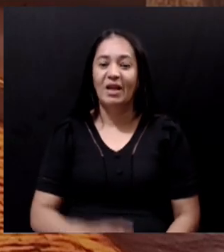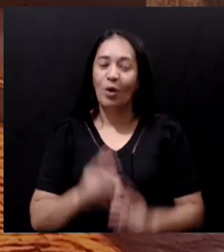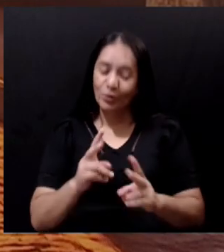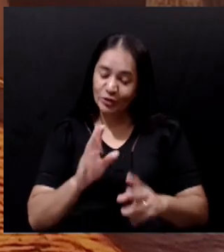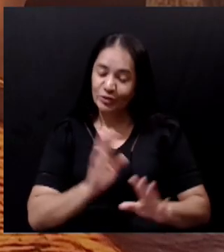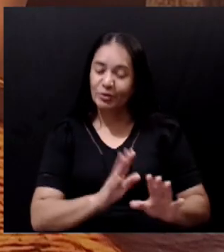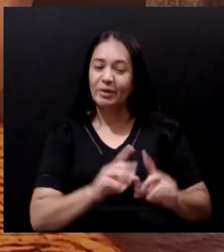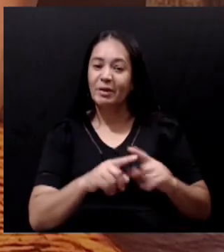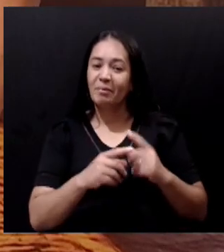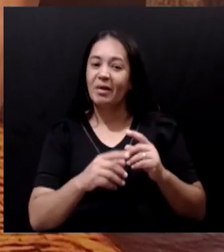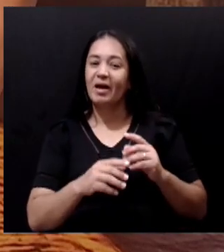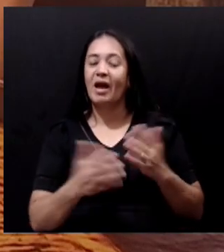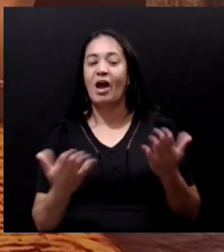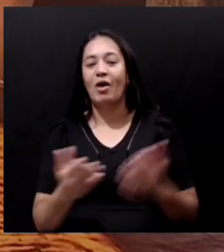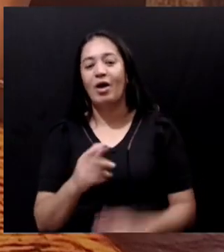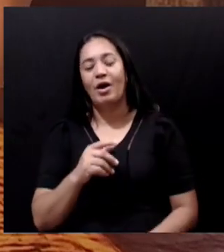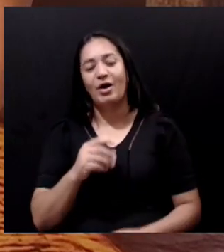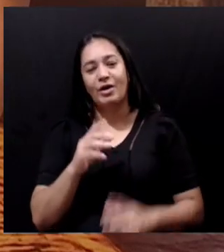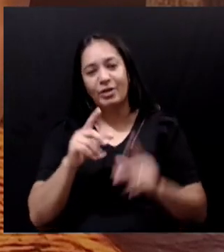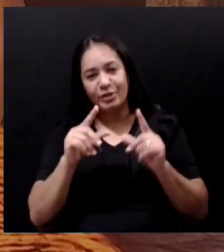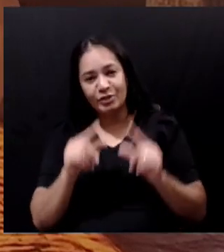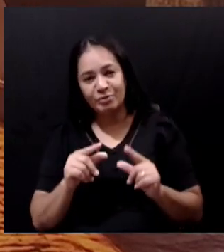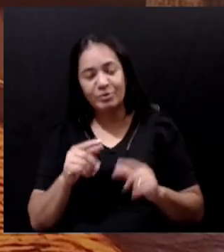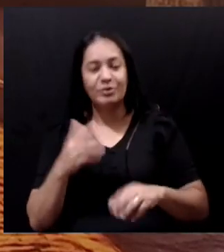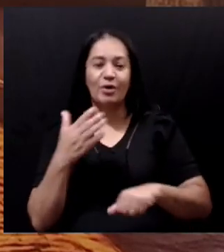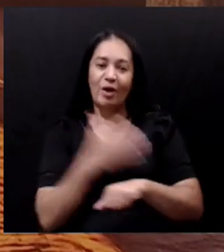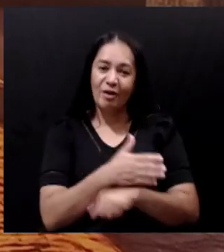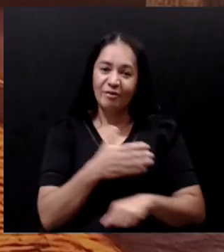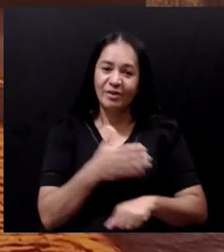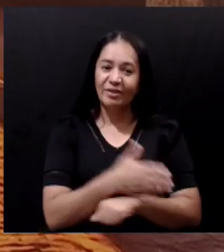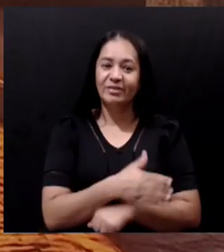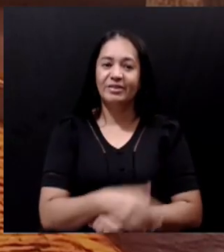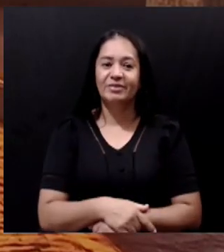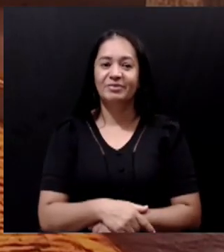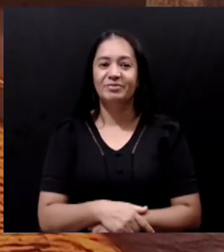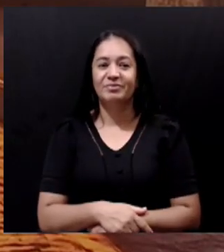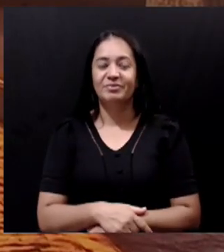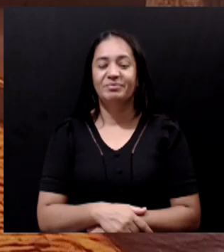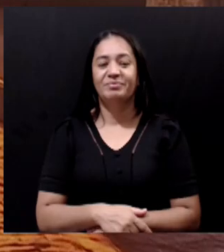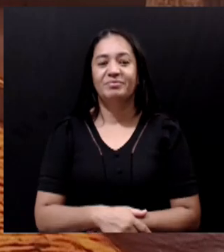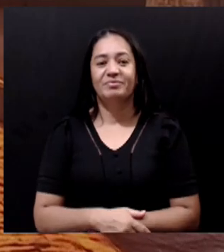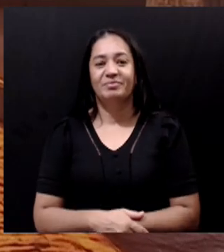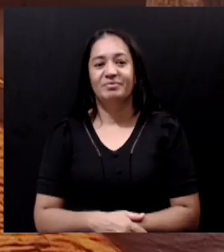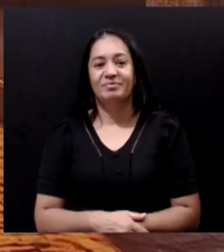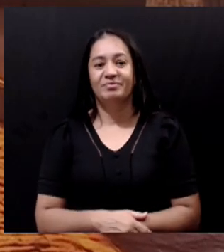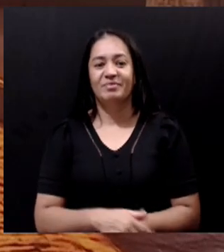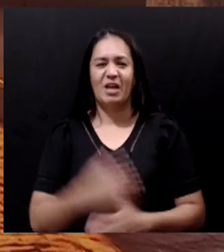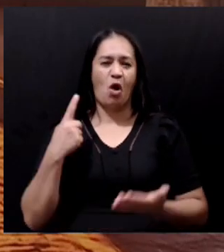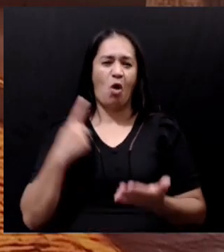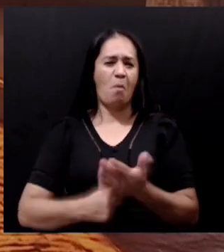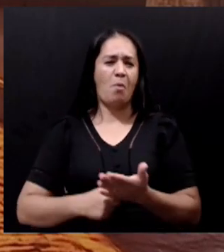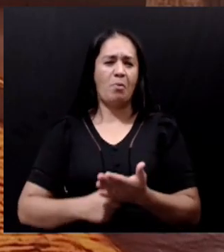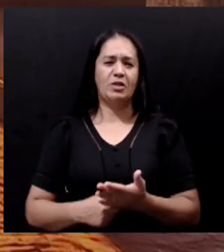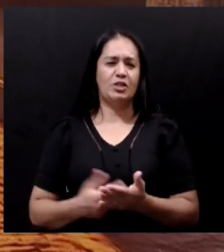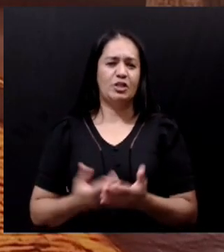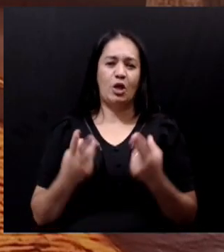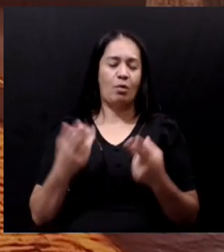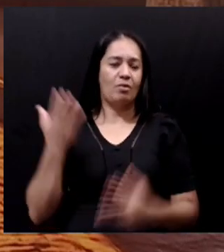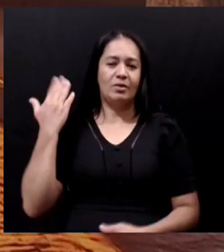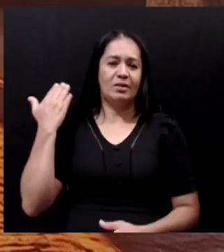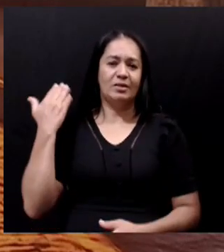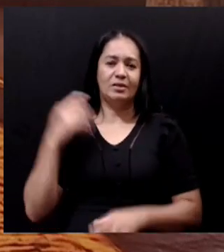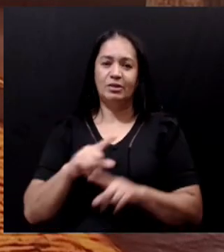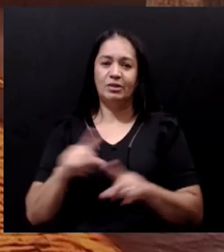Edilson tá aqui. Mas assim, não com aquele negócio, assim, aquele compromisso que tinham, né? Sim. Vem para